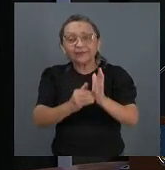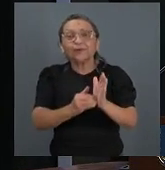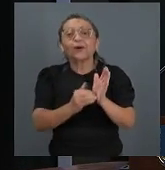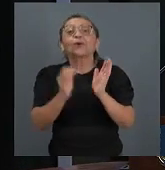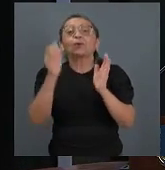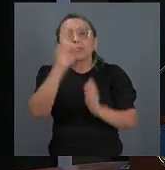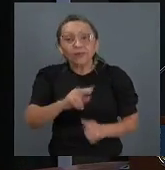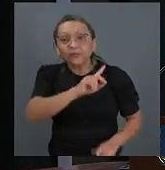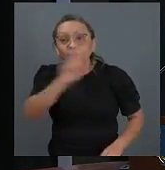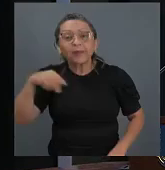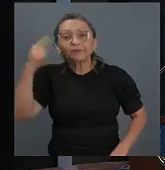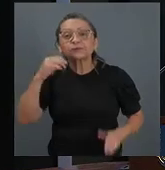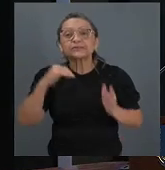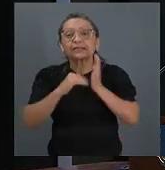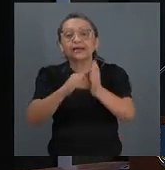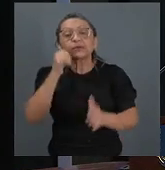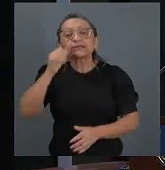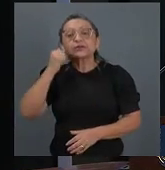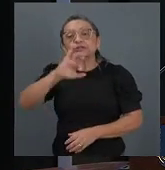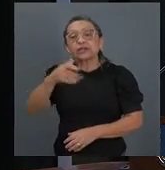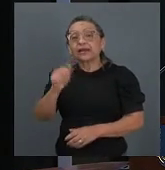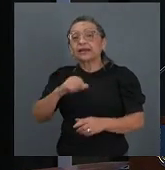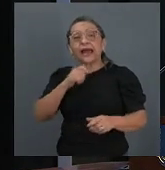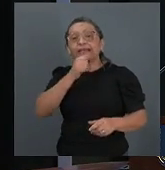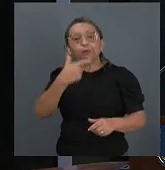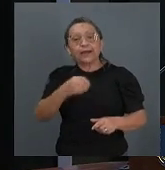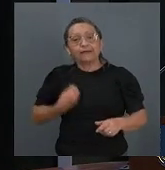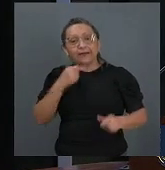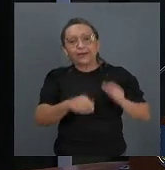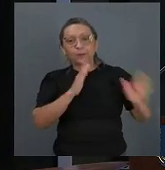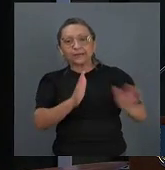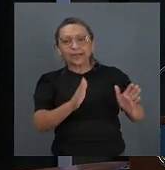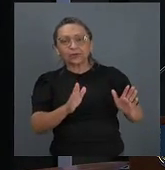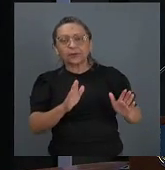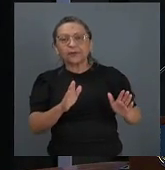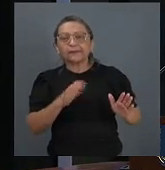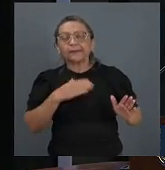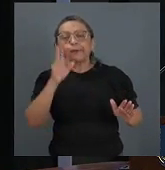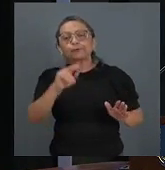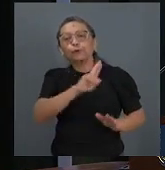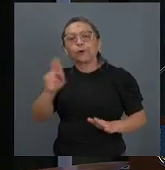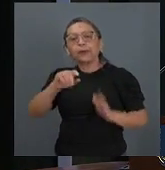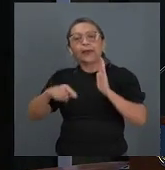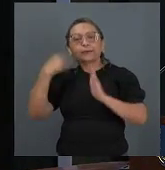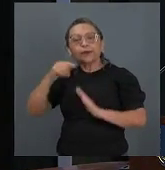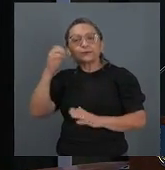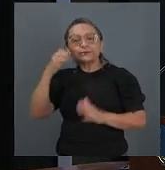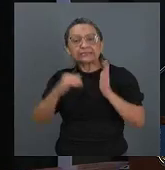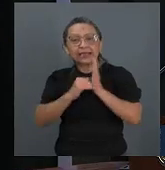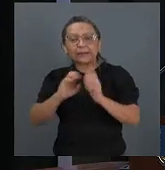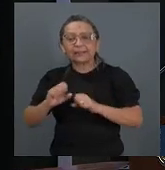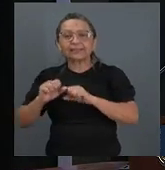do Senado Federal, a senadora Janaína nem no mandato estava ainda, para defender, para intimidar, na verdade, a